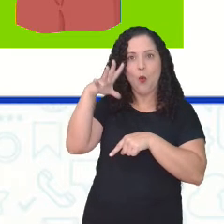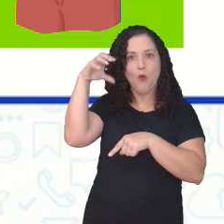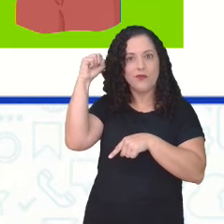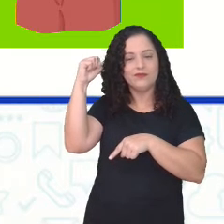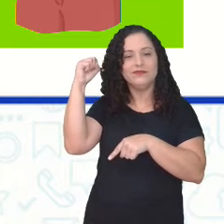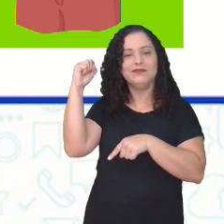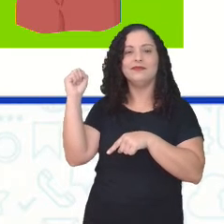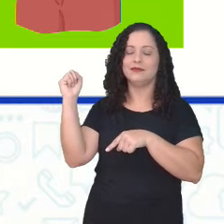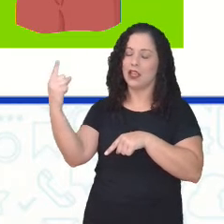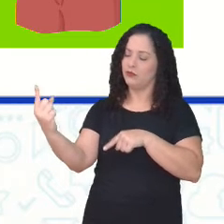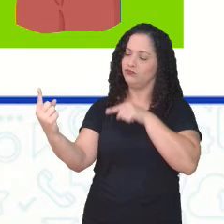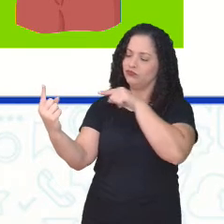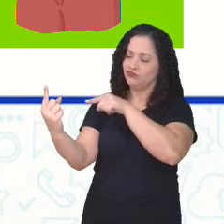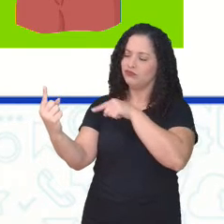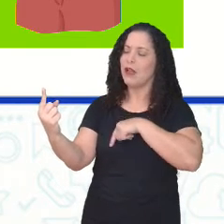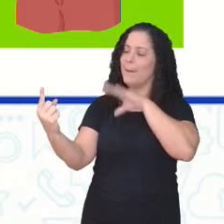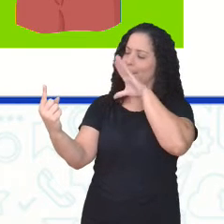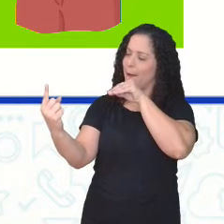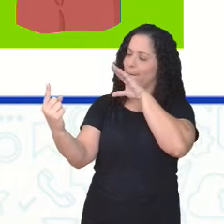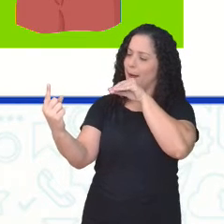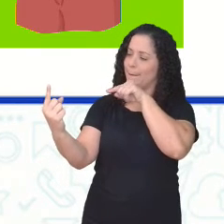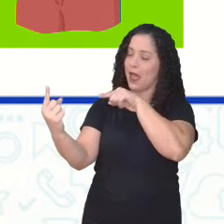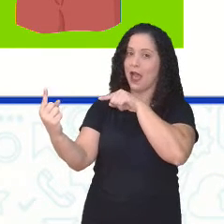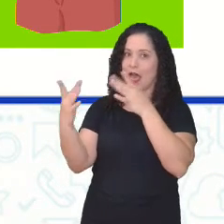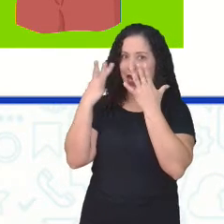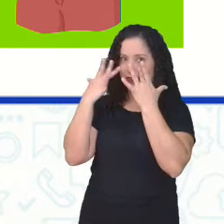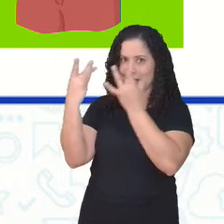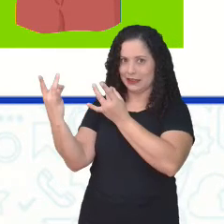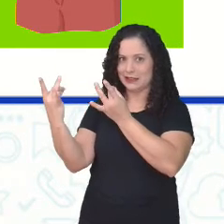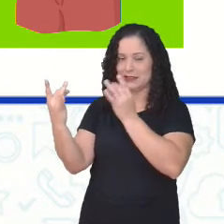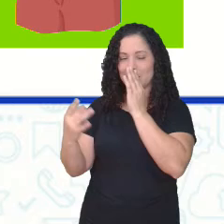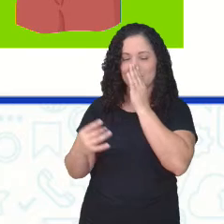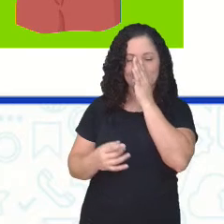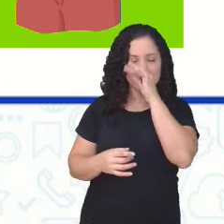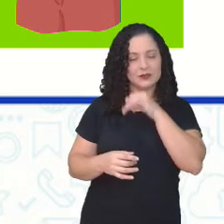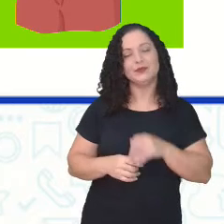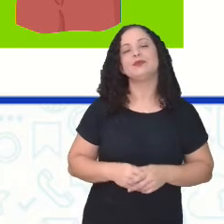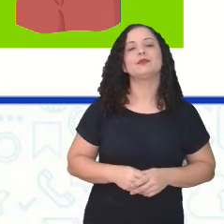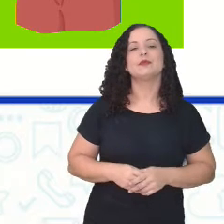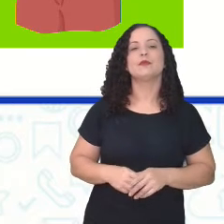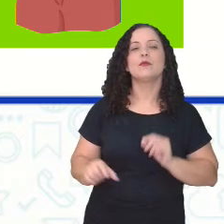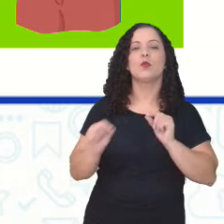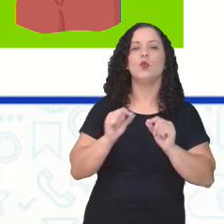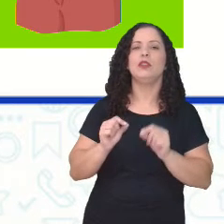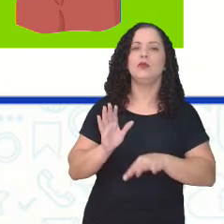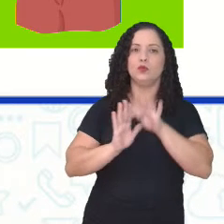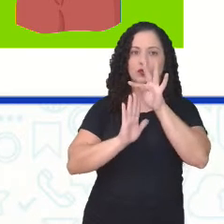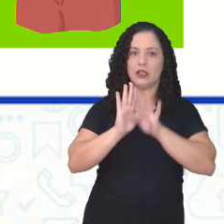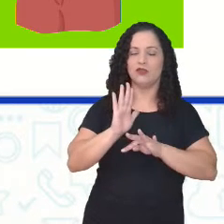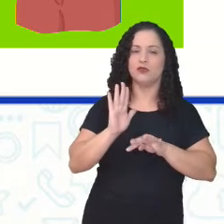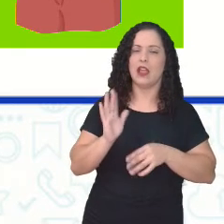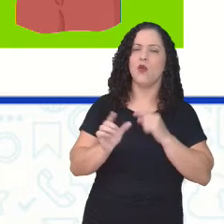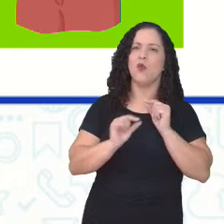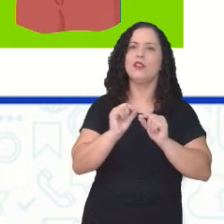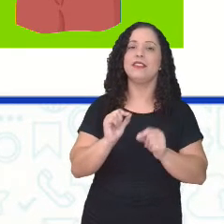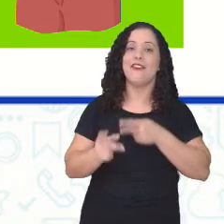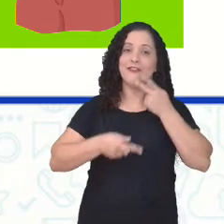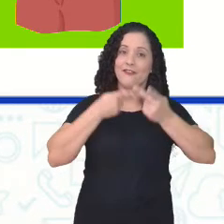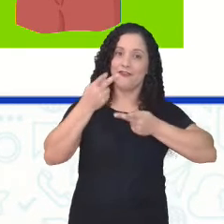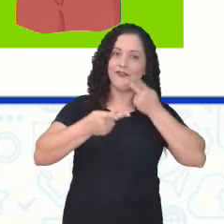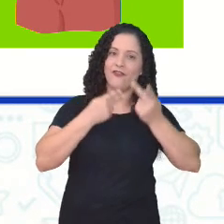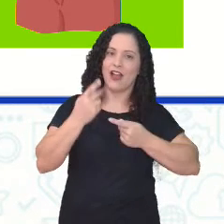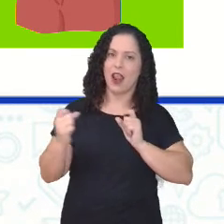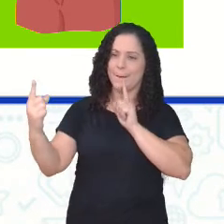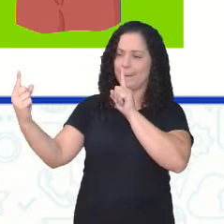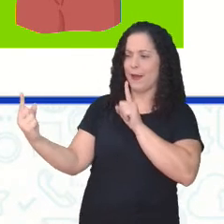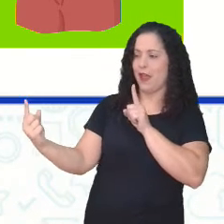texto do locutor, não é? O texto que o locutor está falando e que se dirige àquela outra pessoa.